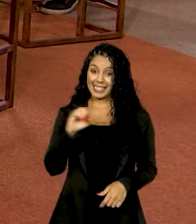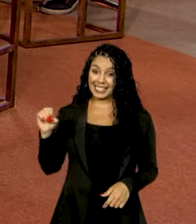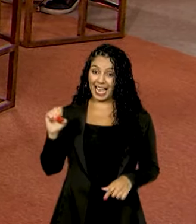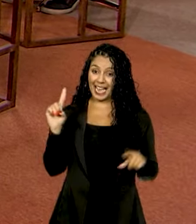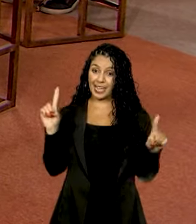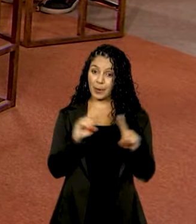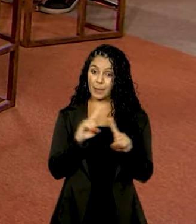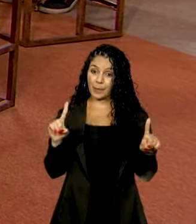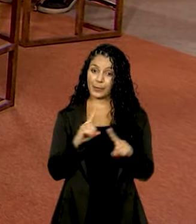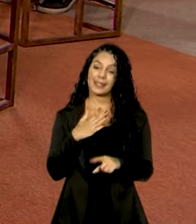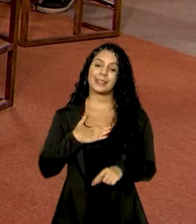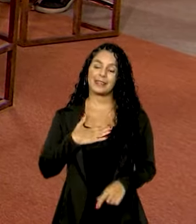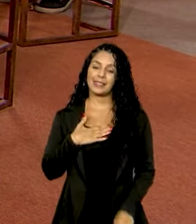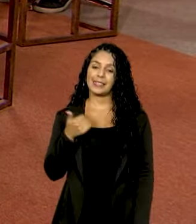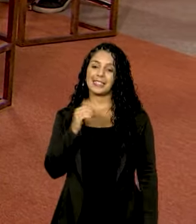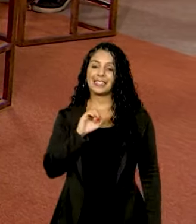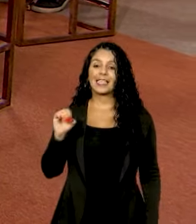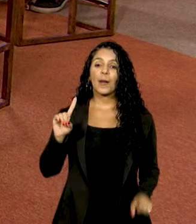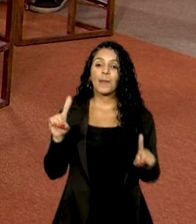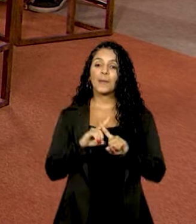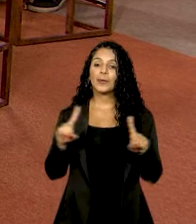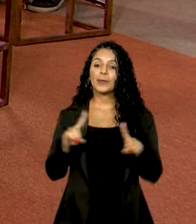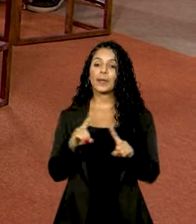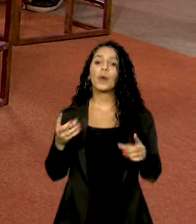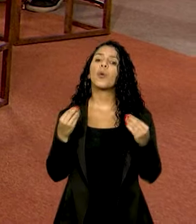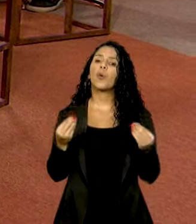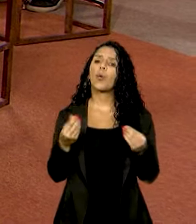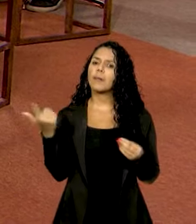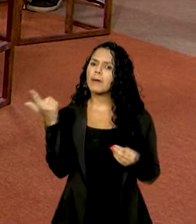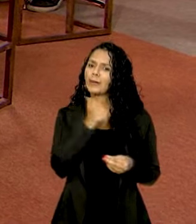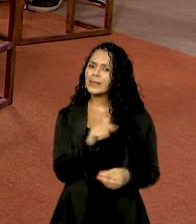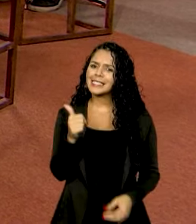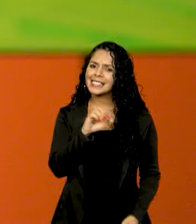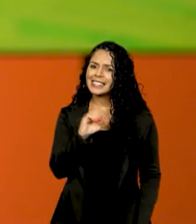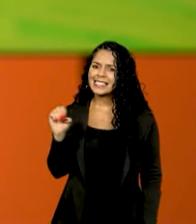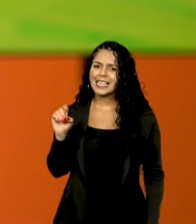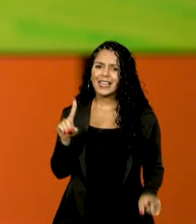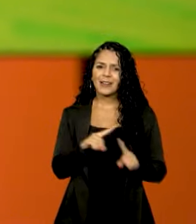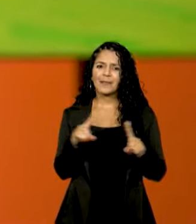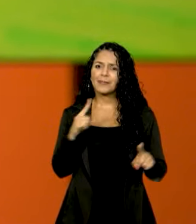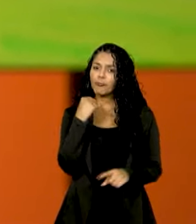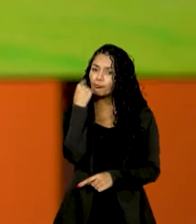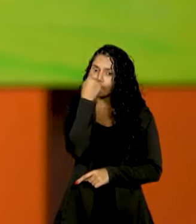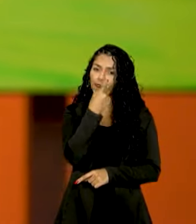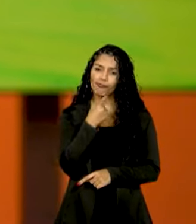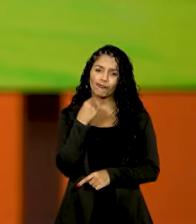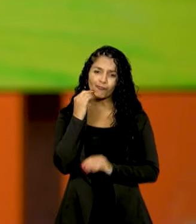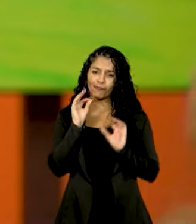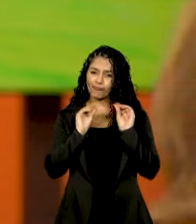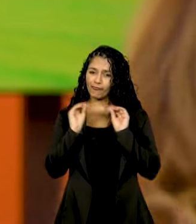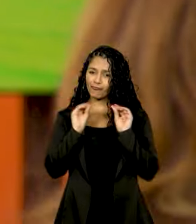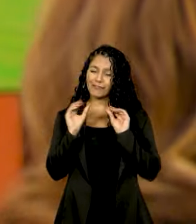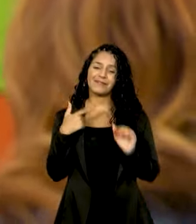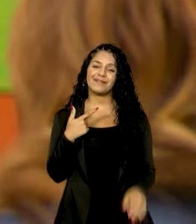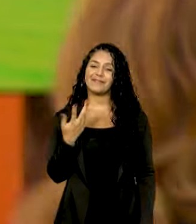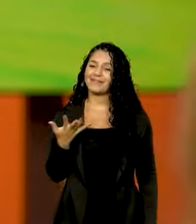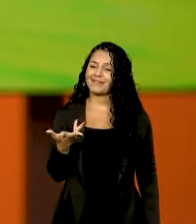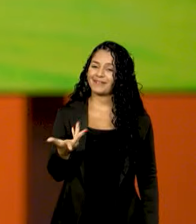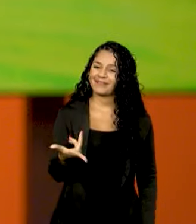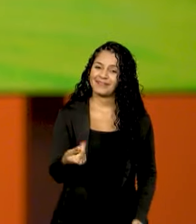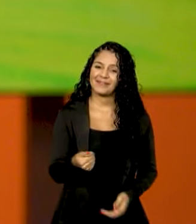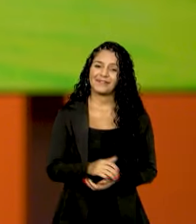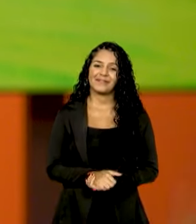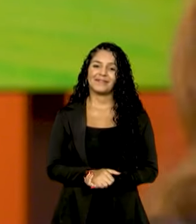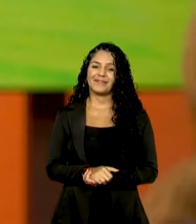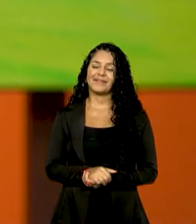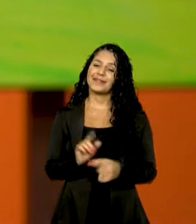minhas. Bia, como é que cabe você ser muito Bia com essa carinha, gente? Mas que sem coisa maravilhosa.